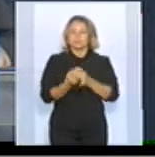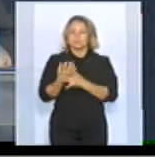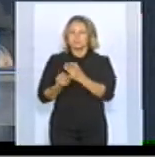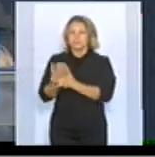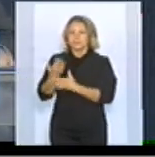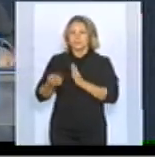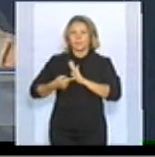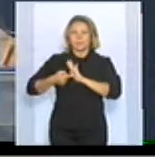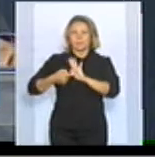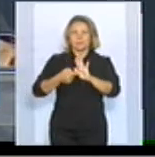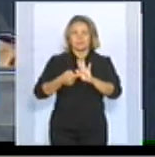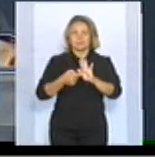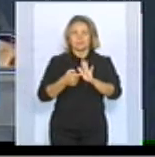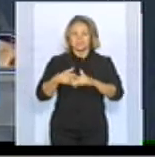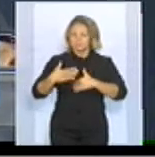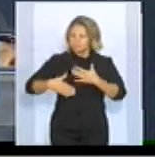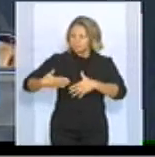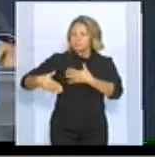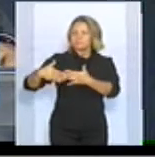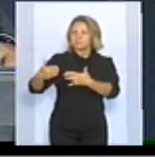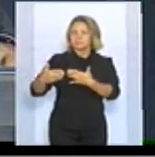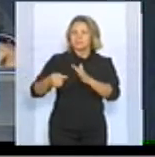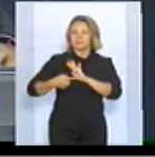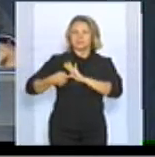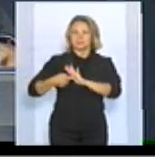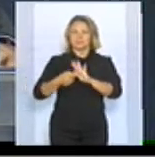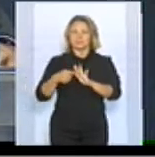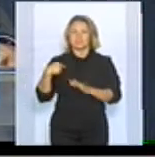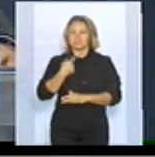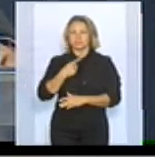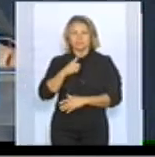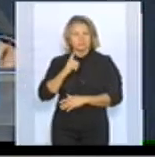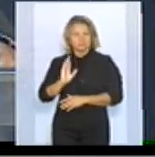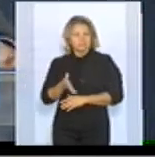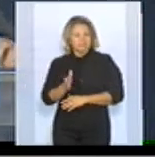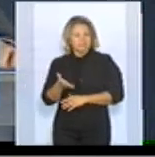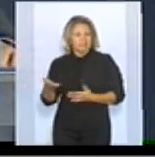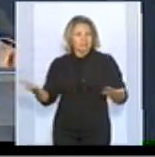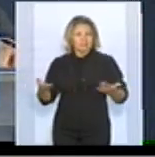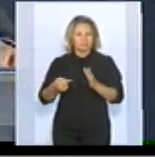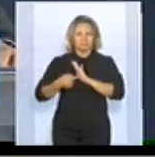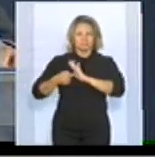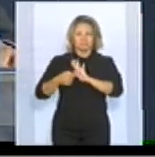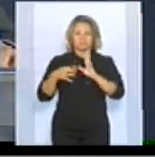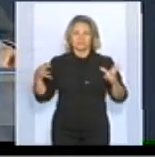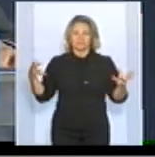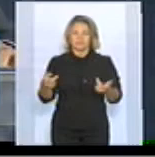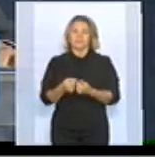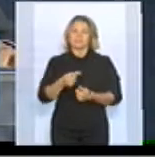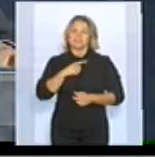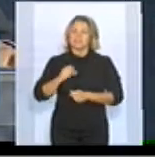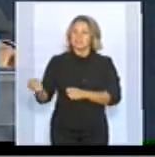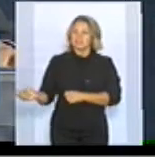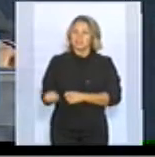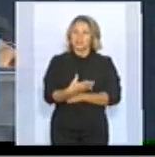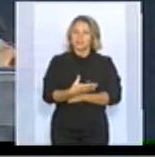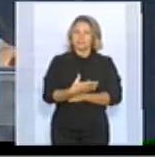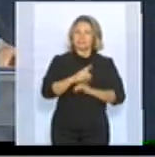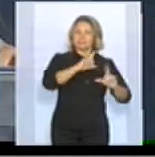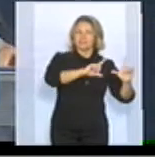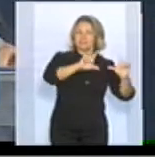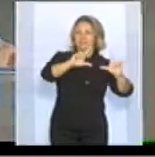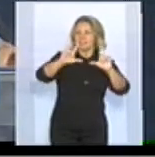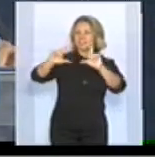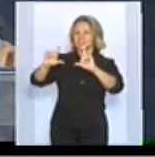em pleno vapor, são os dados que temos na ANCINE, vários dados que denotam isso. Existem novos canais e canais antigos